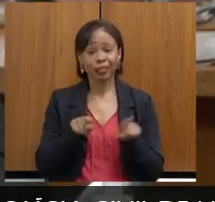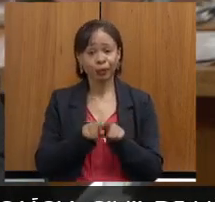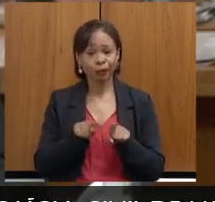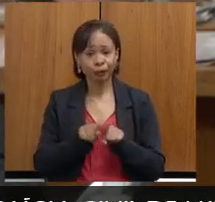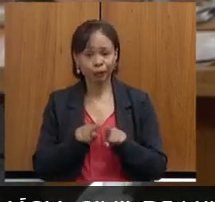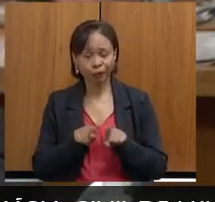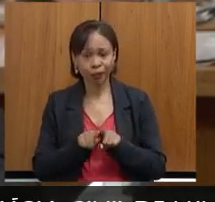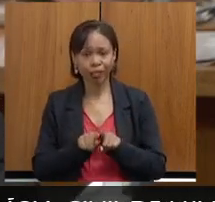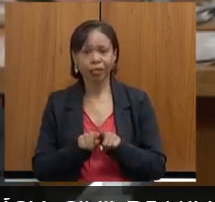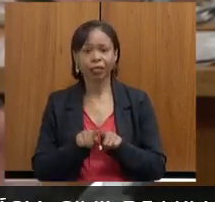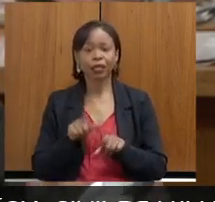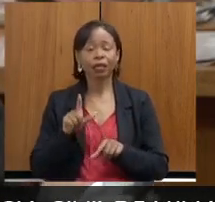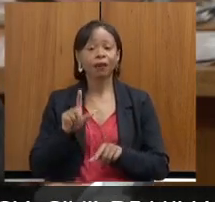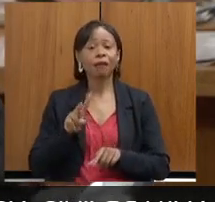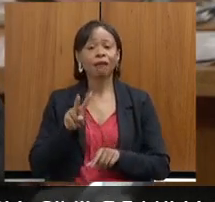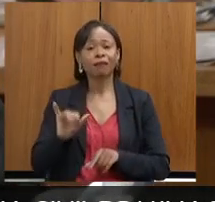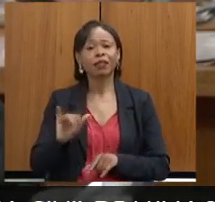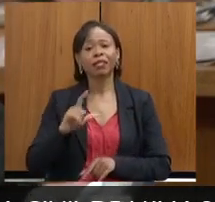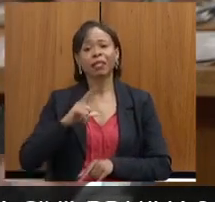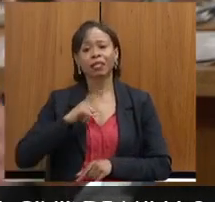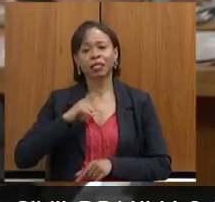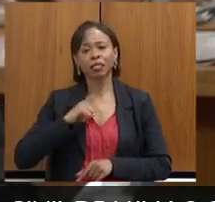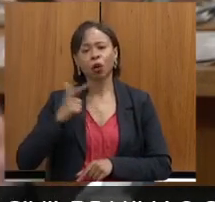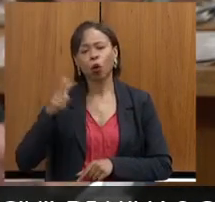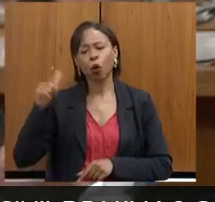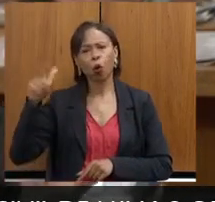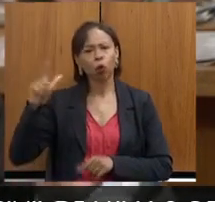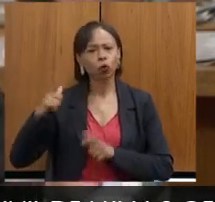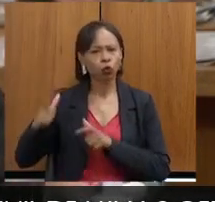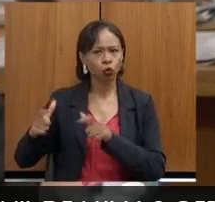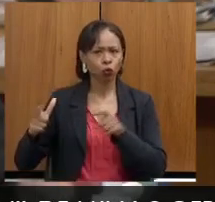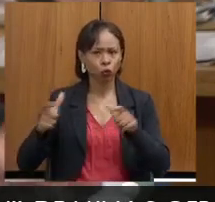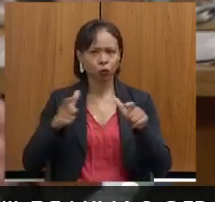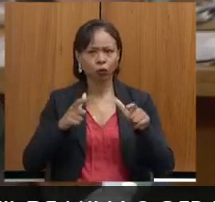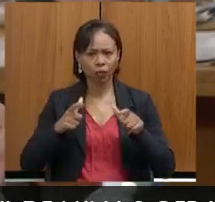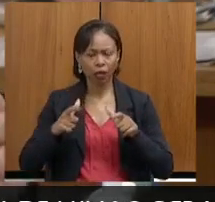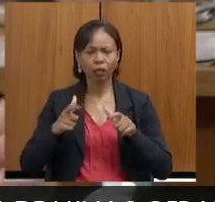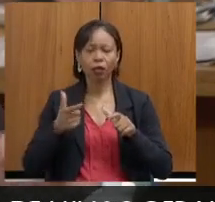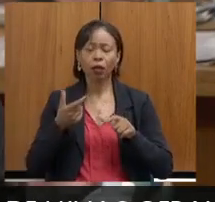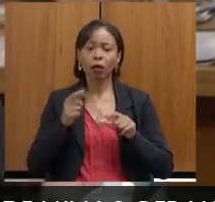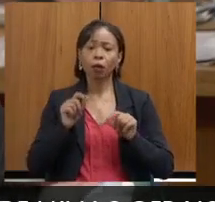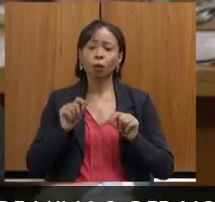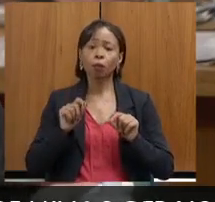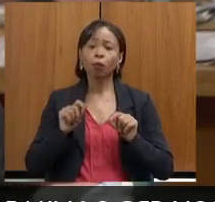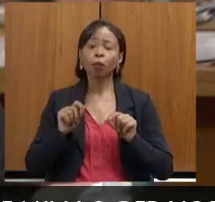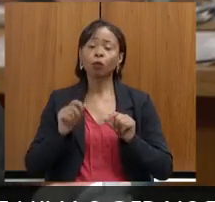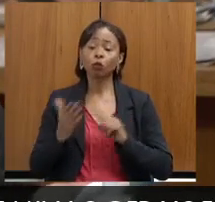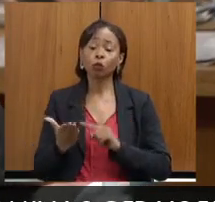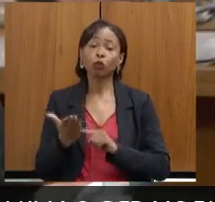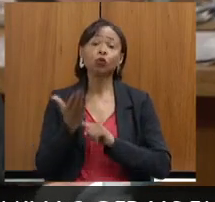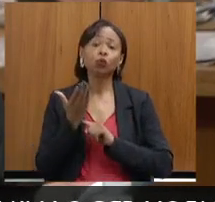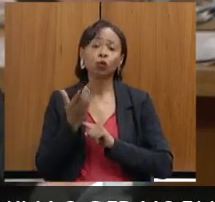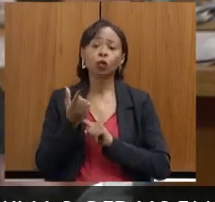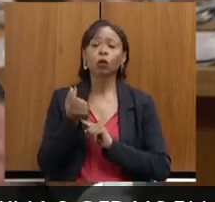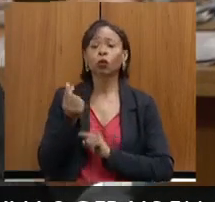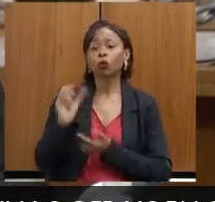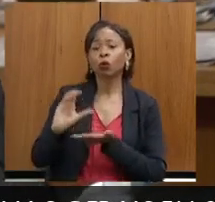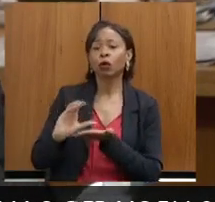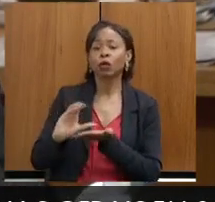e também teremos a outras unidades viabilizados com recurso